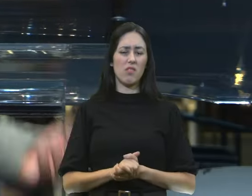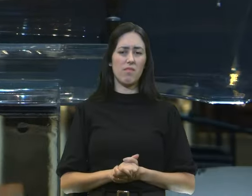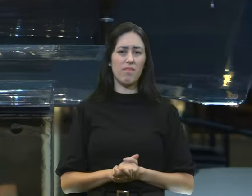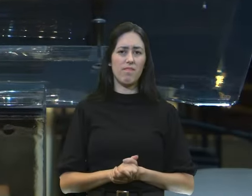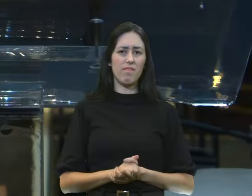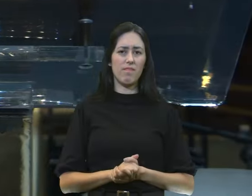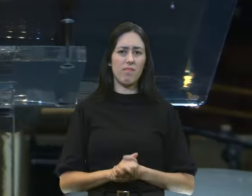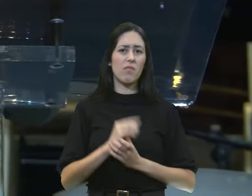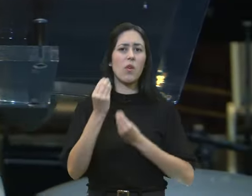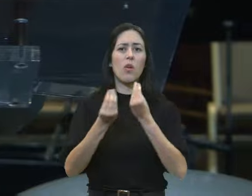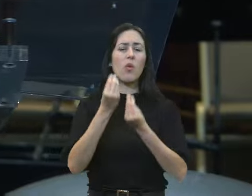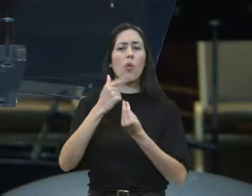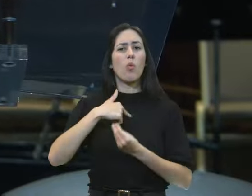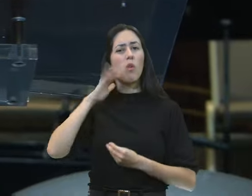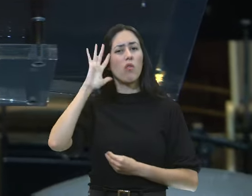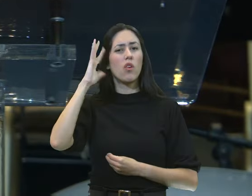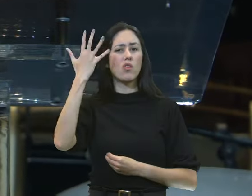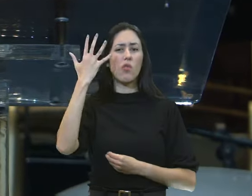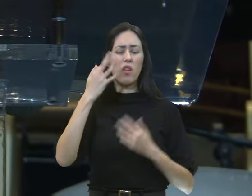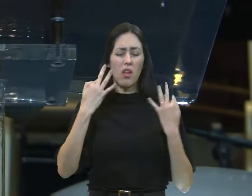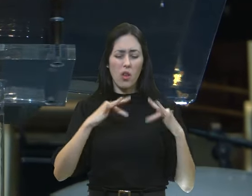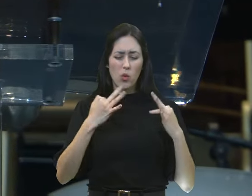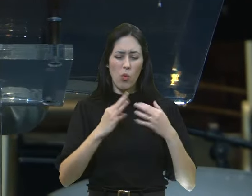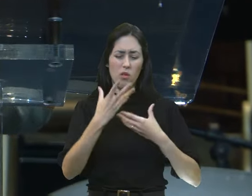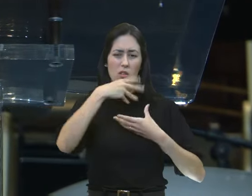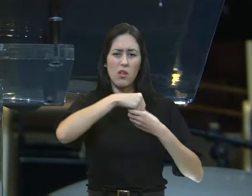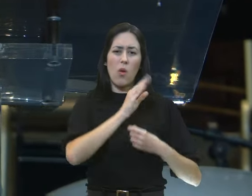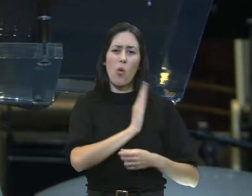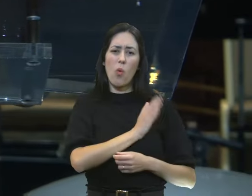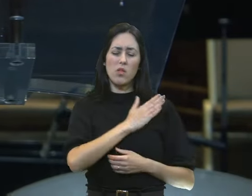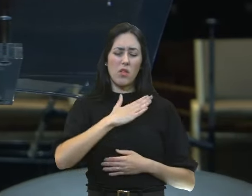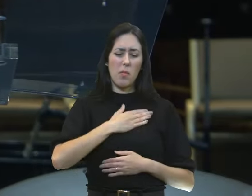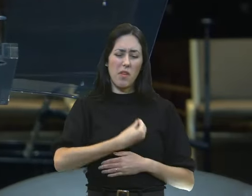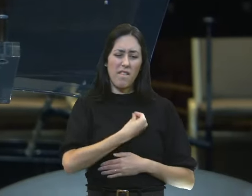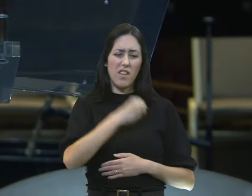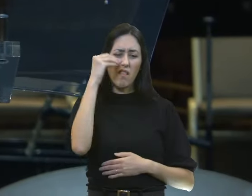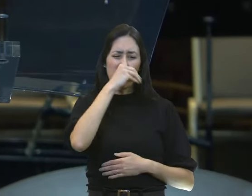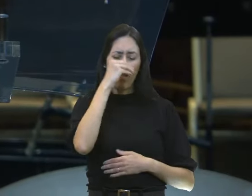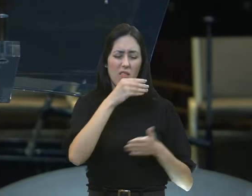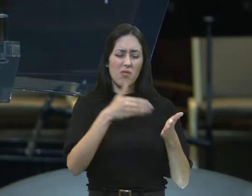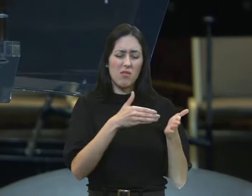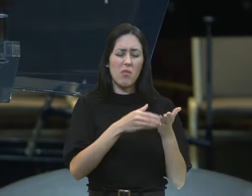Como é que eu vou resolver as dores do meu coração e a fraqueza da minha vida e as minhas limitações?